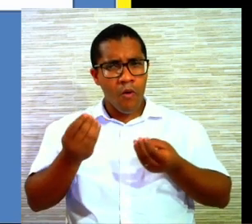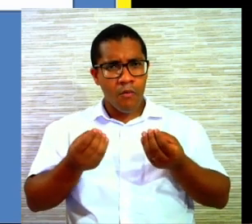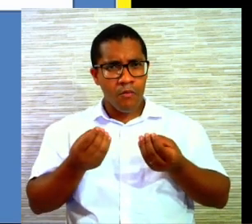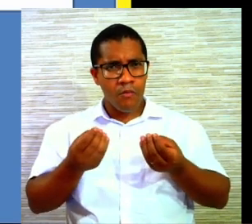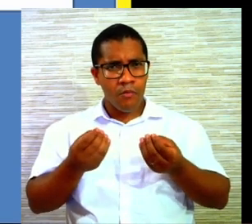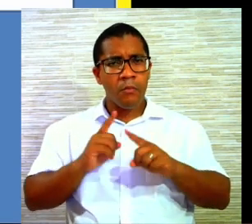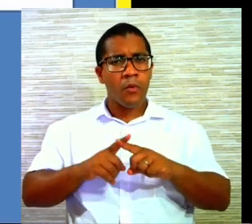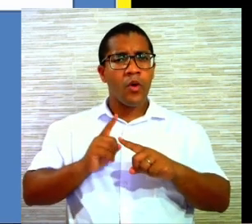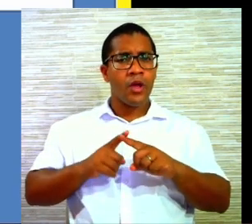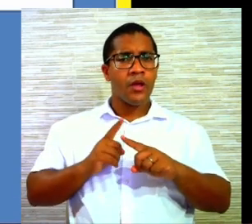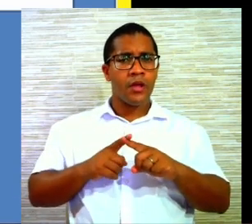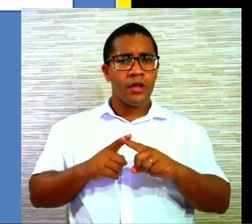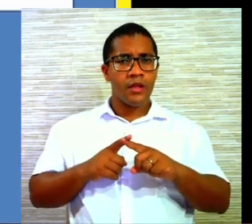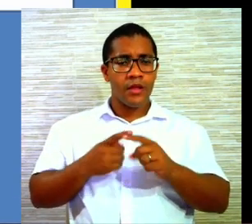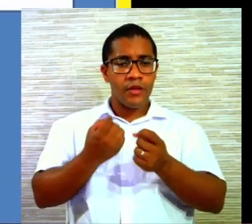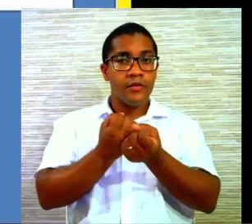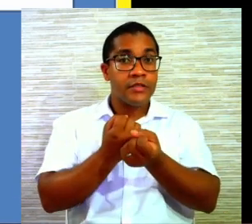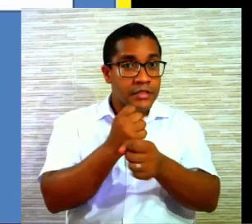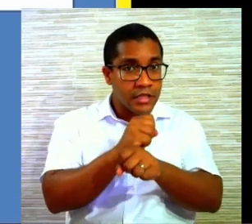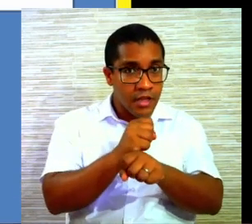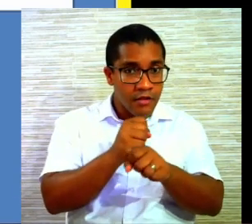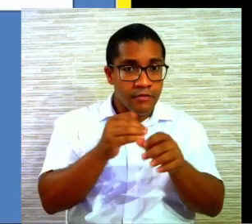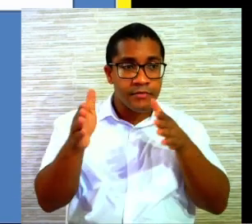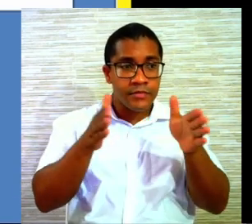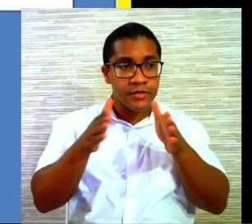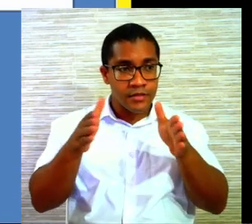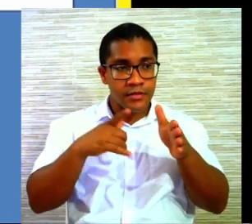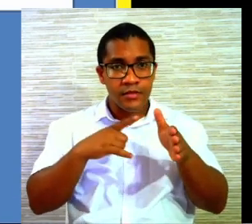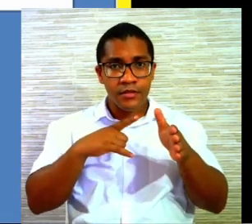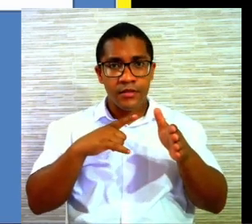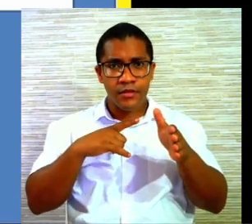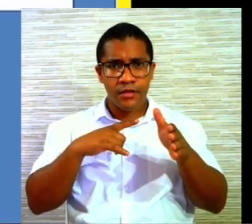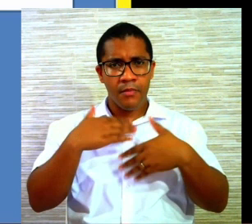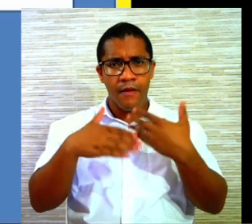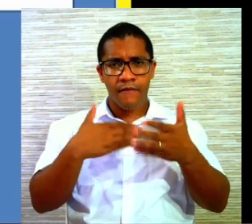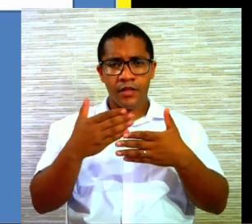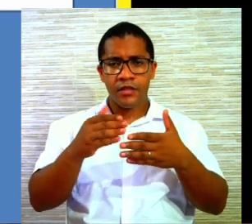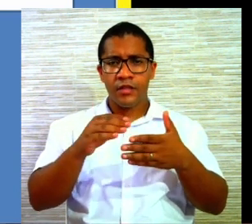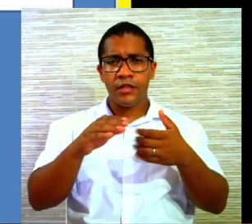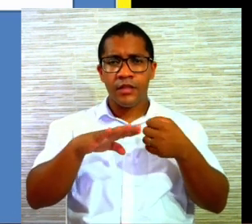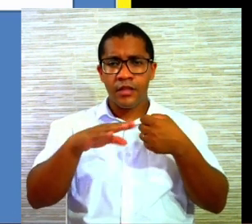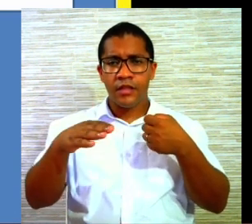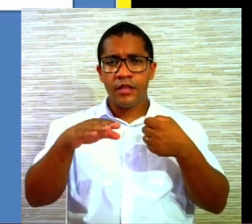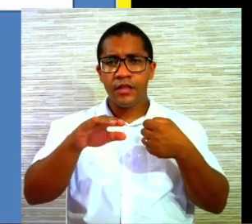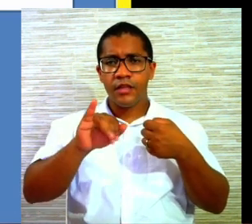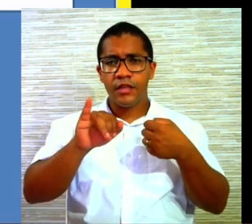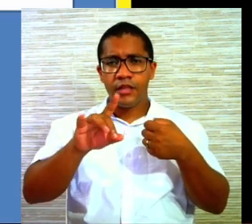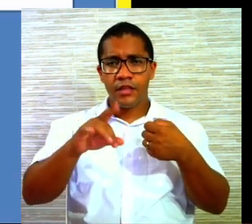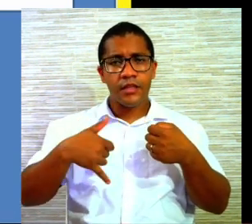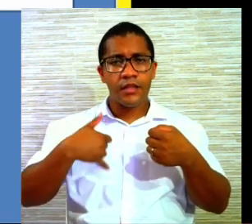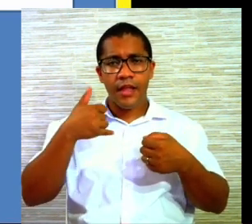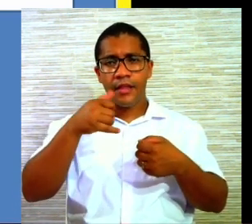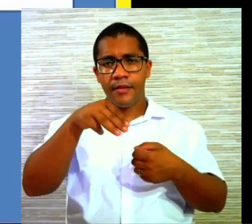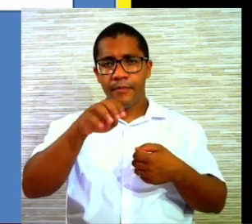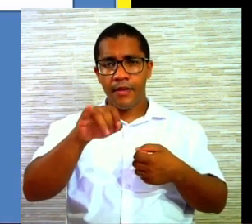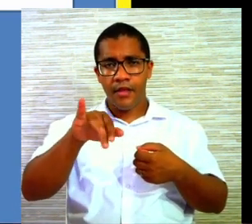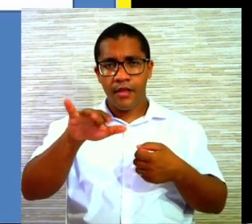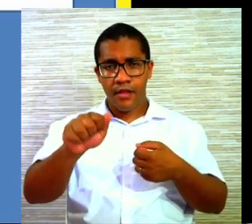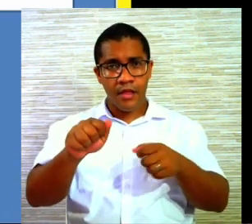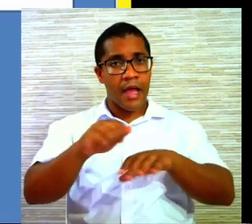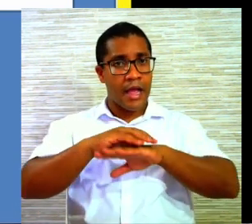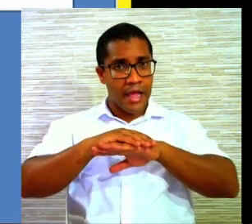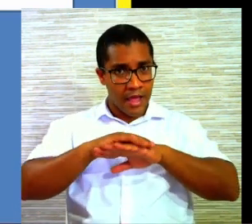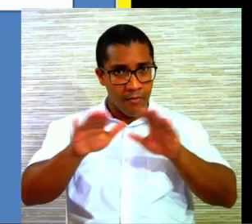práticas escravistas realizadas durante a Antiguidade deixaram de existir na Idade Média? Como você chegou a essa